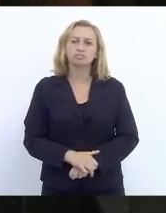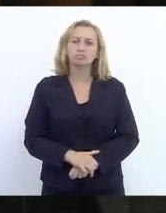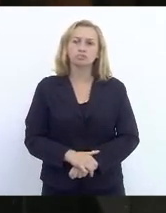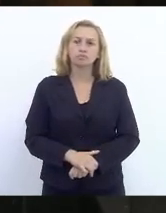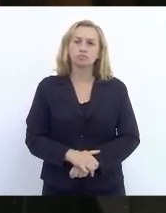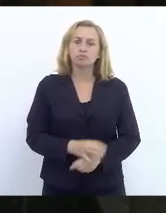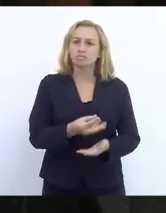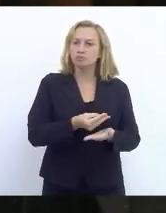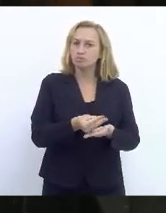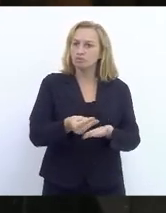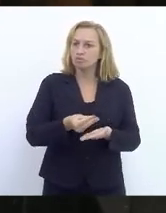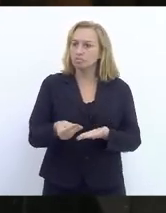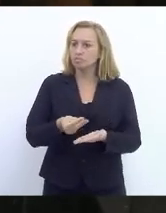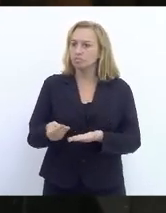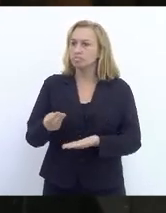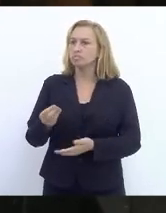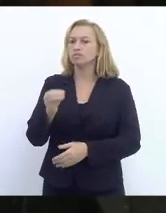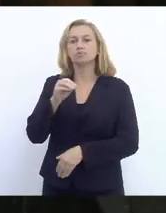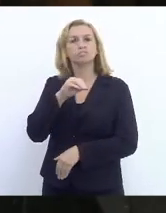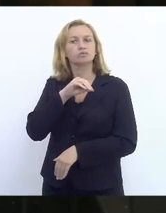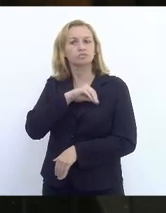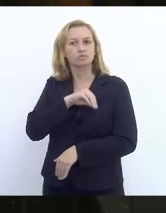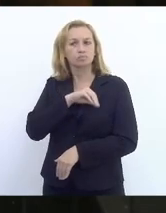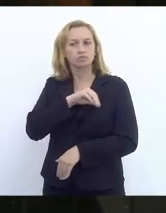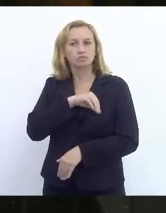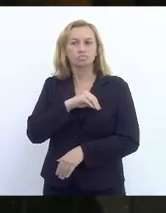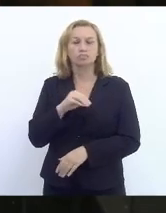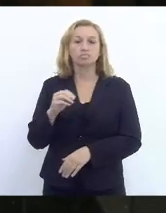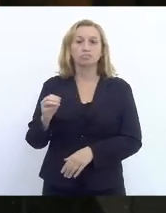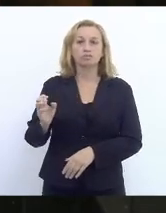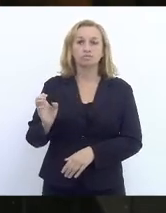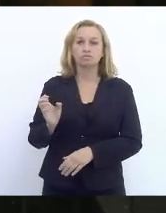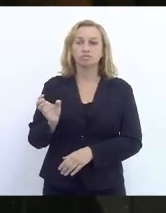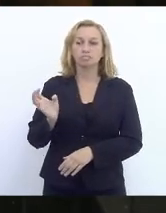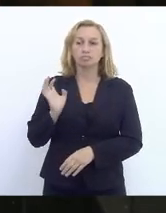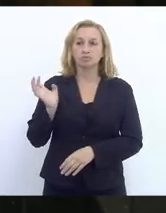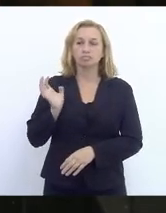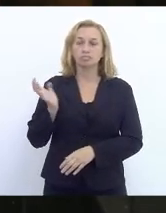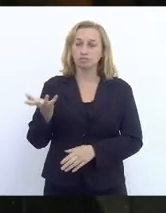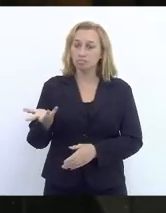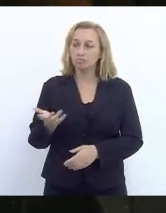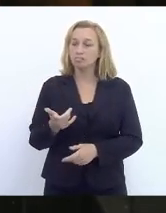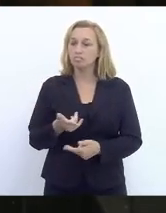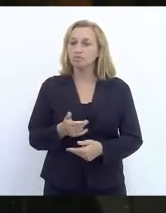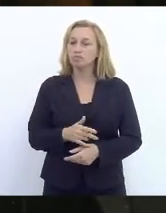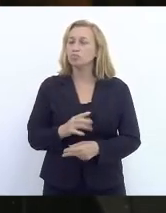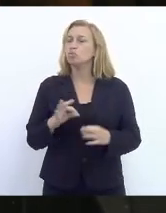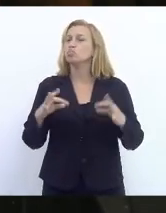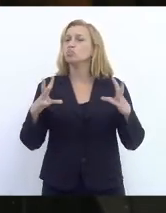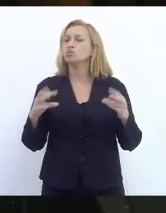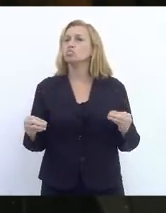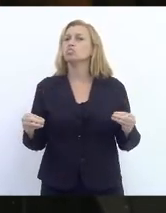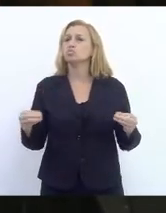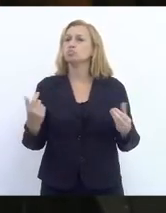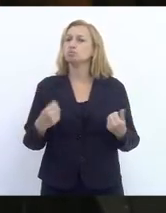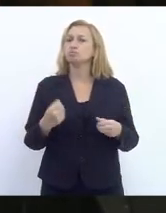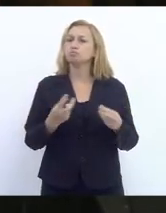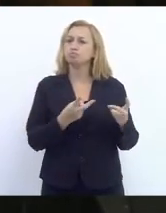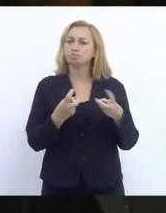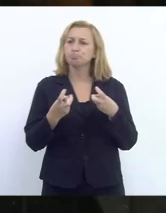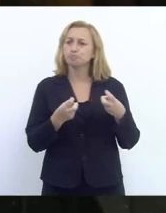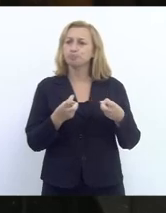a distribuição de renda riquezas tudo isso tem que ser